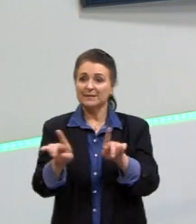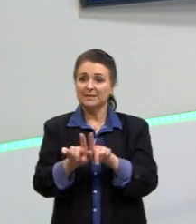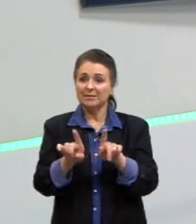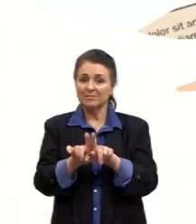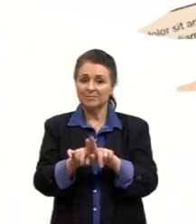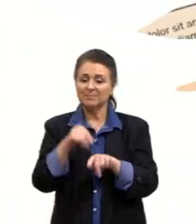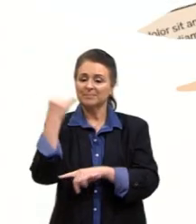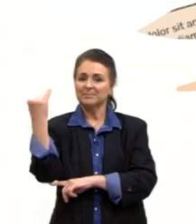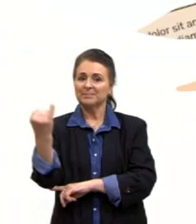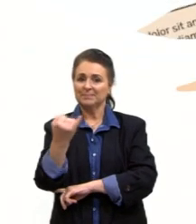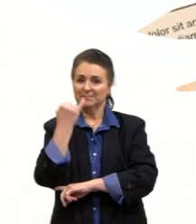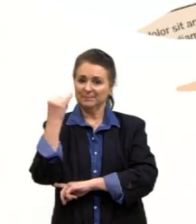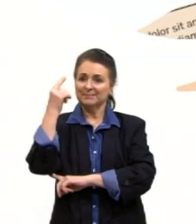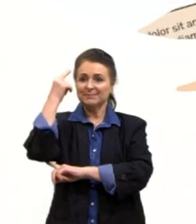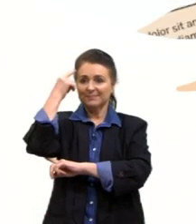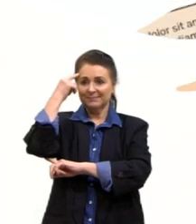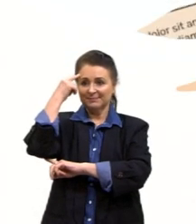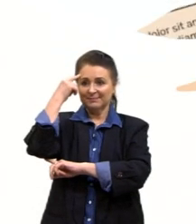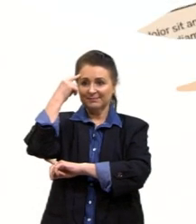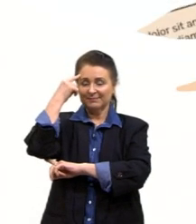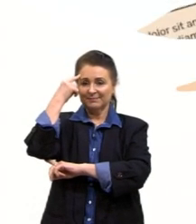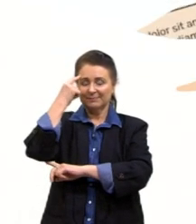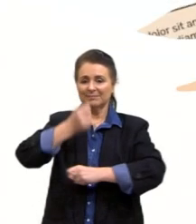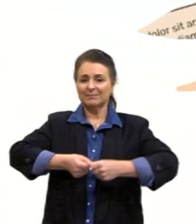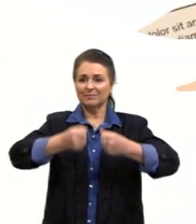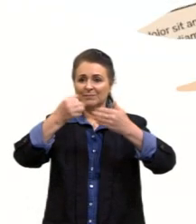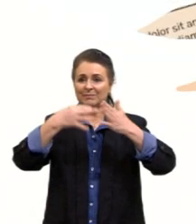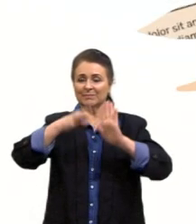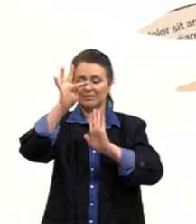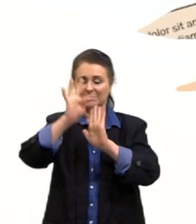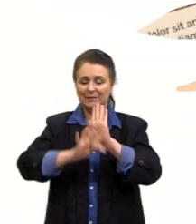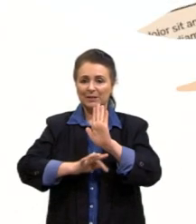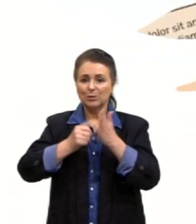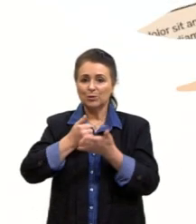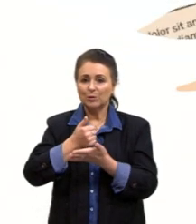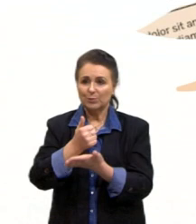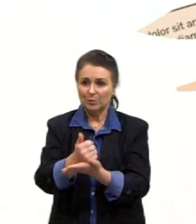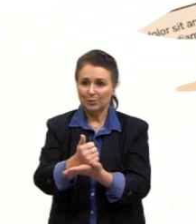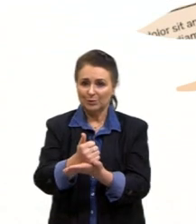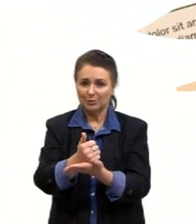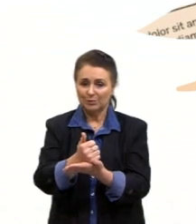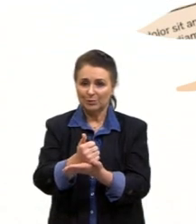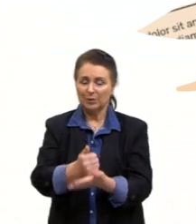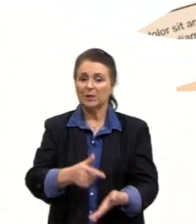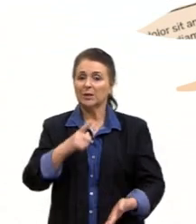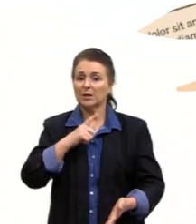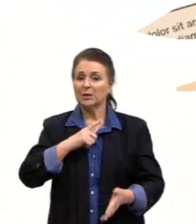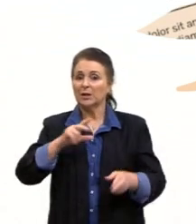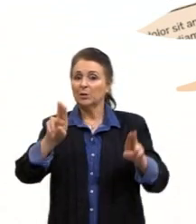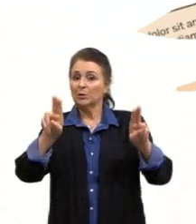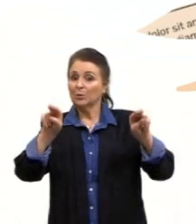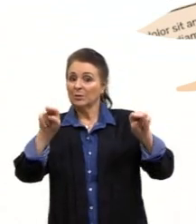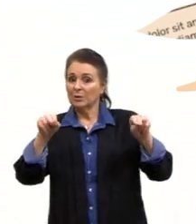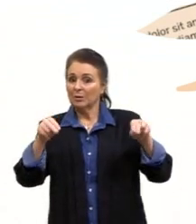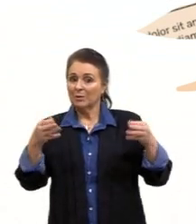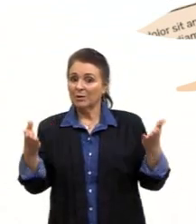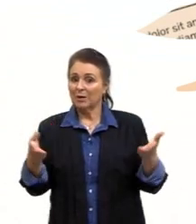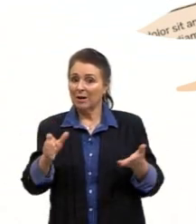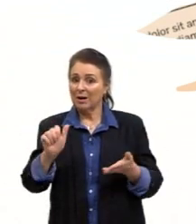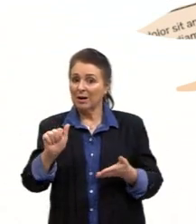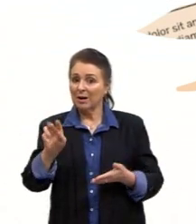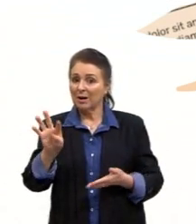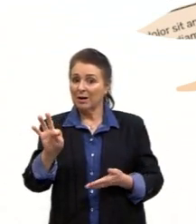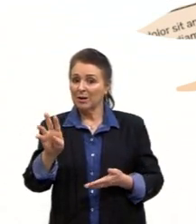é importante, pensando que a gente está falando aí em textos de apoio, que trazem temas atuais,